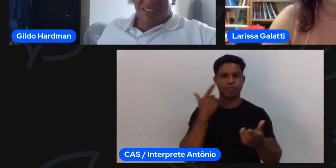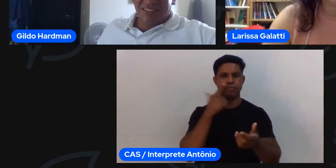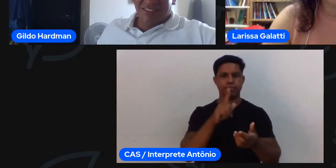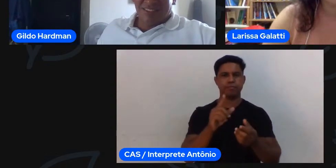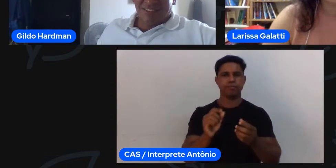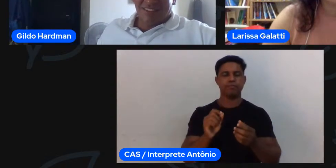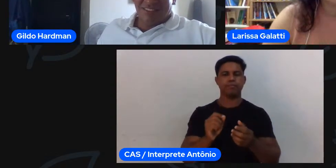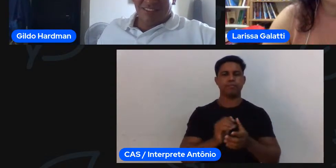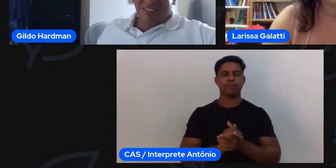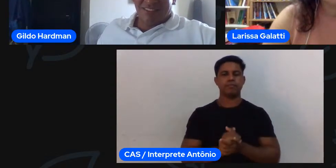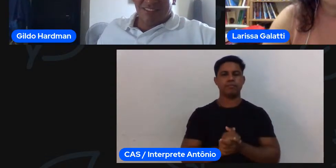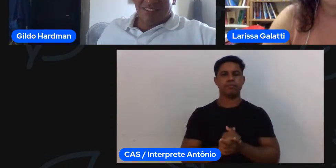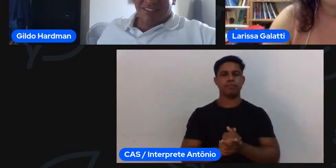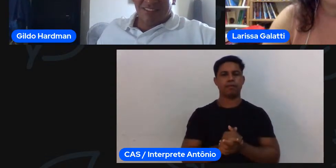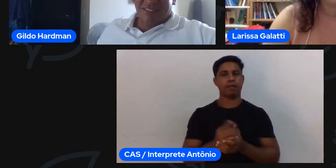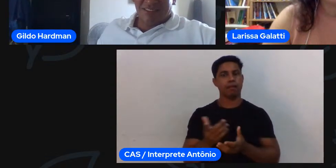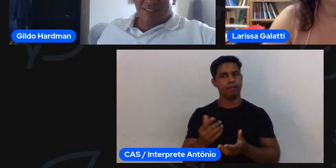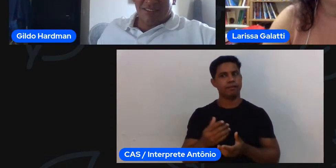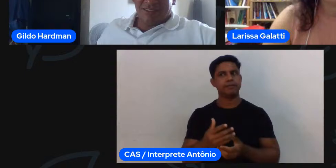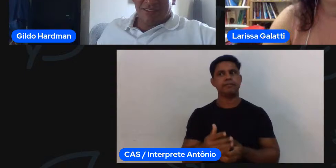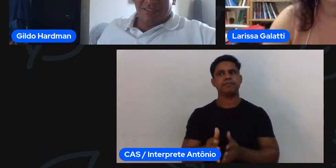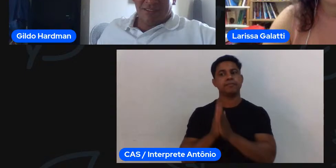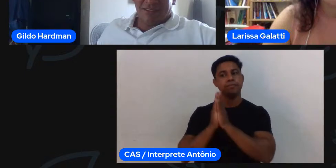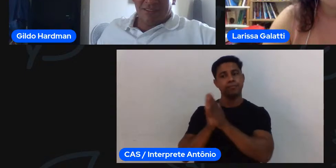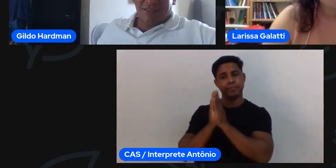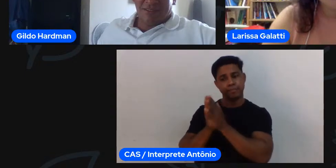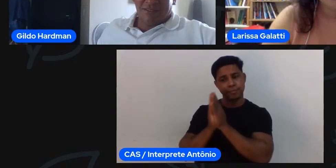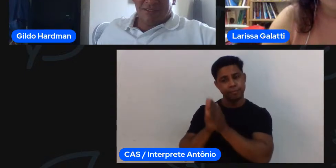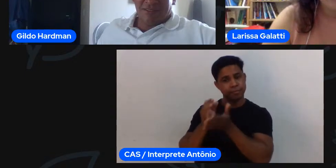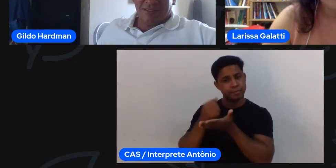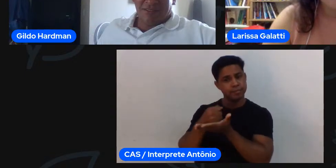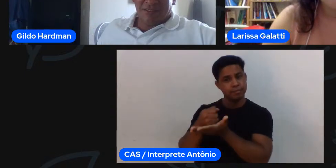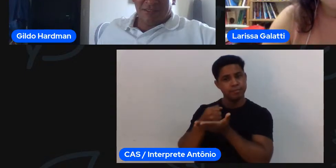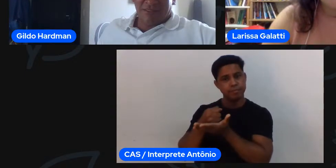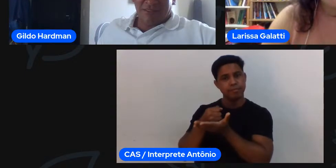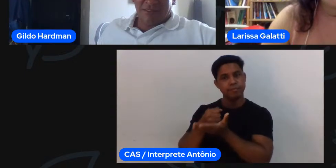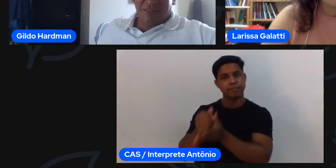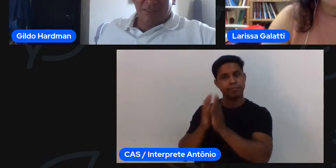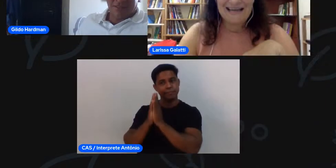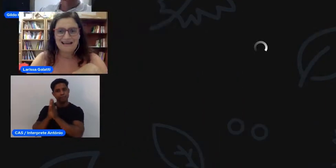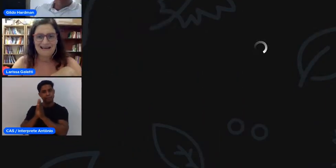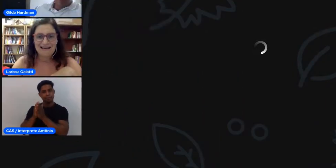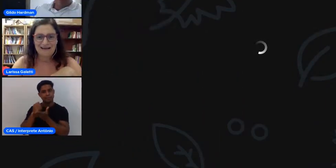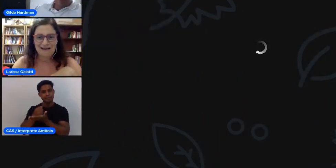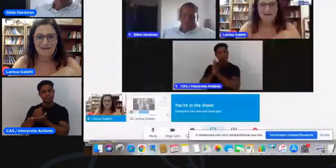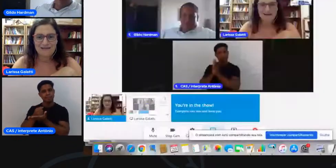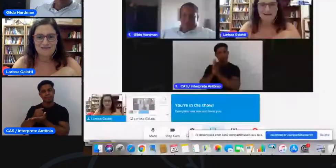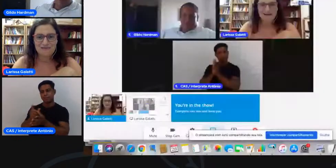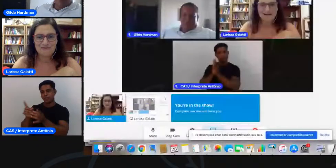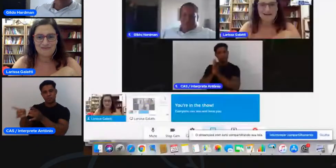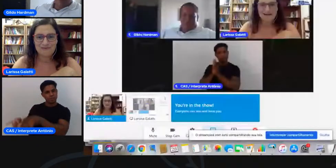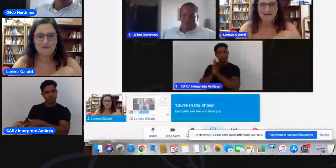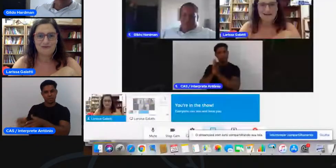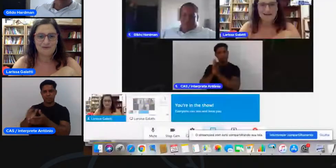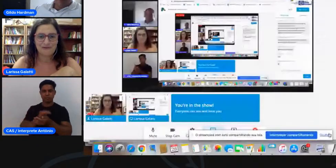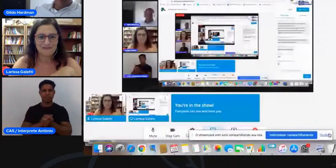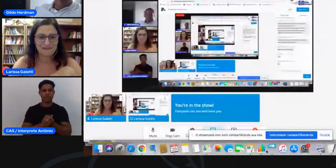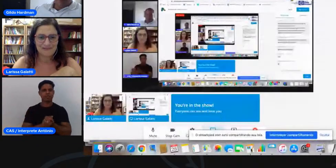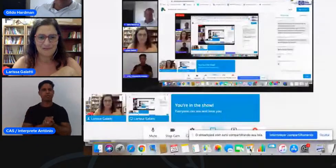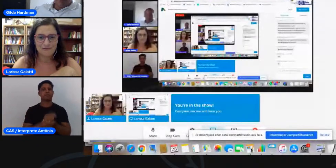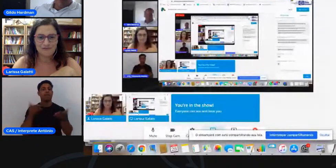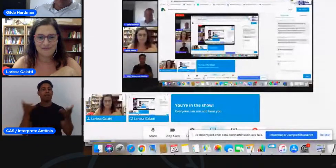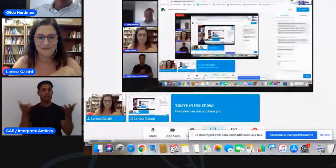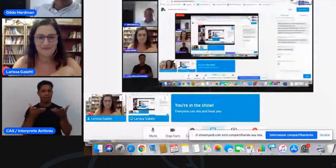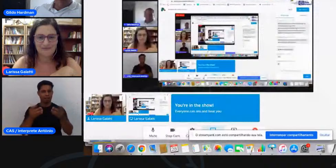bem que a equipe de apoio aqui não não me deixou abandonada agora vocês vão me ver pronto